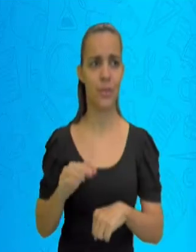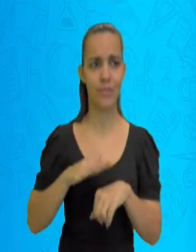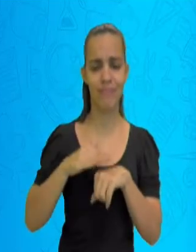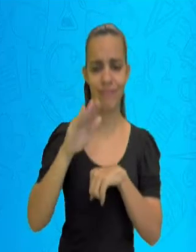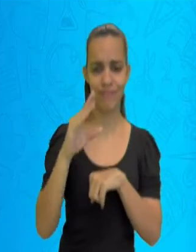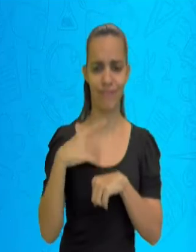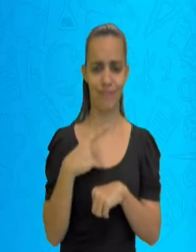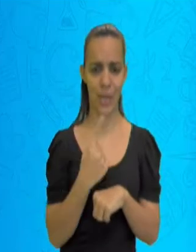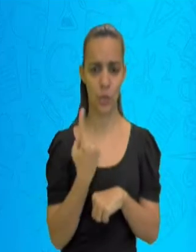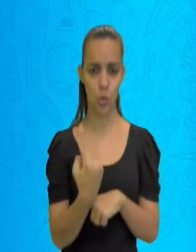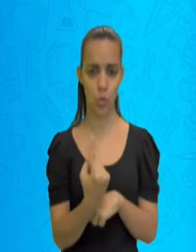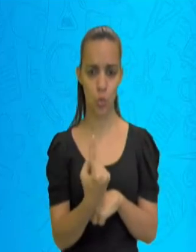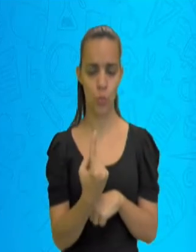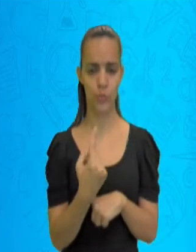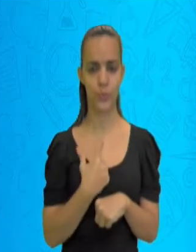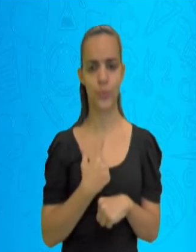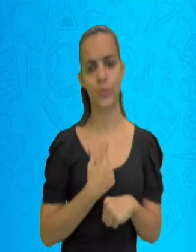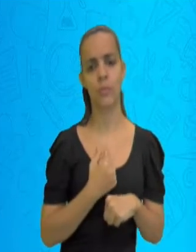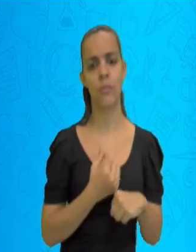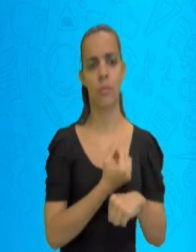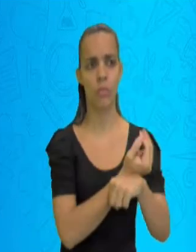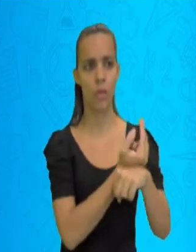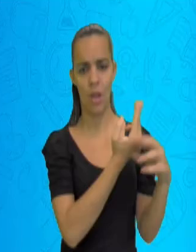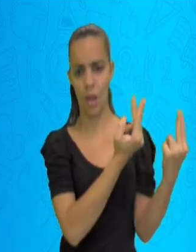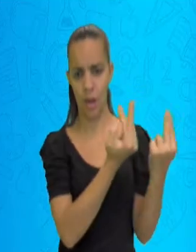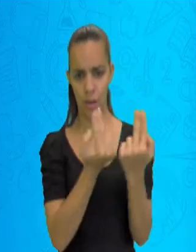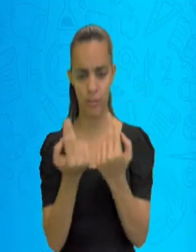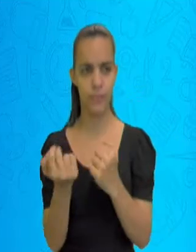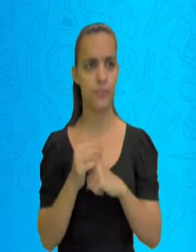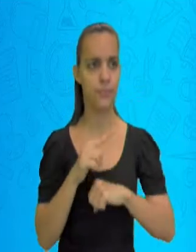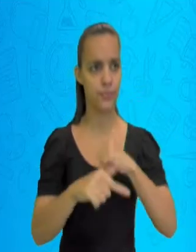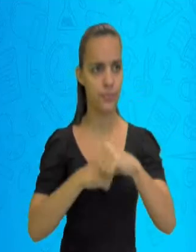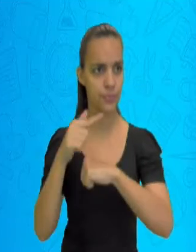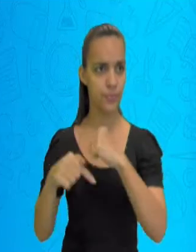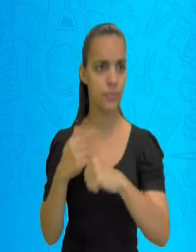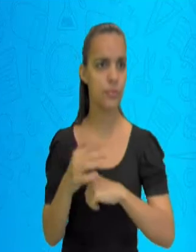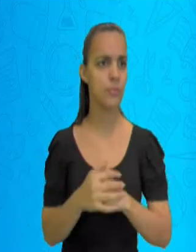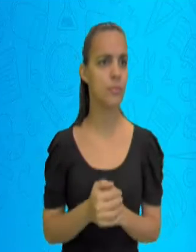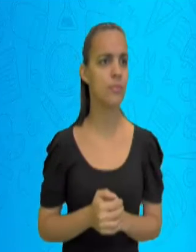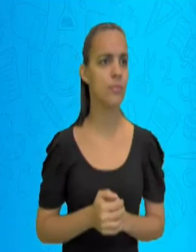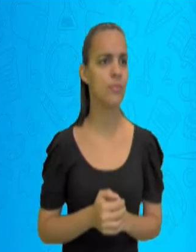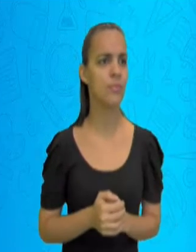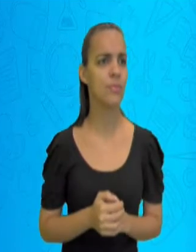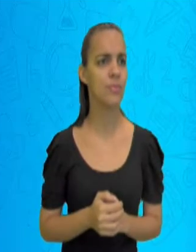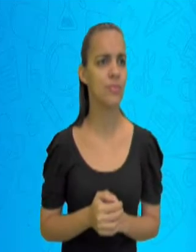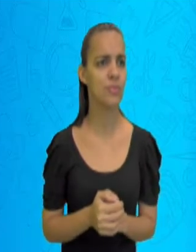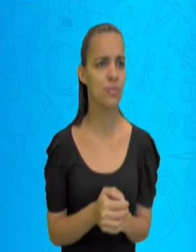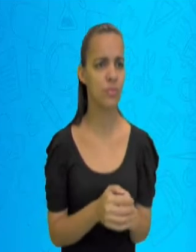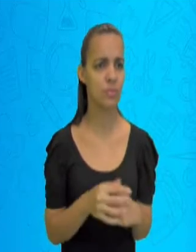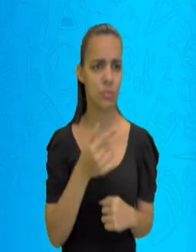mais de um elemento. Quando Dalton afirmou isto aqui, ele